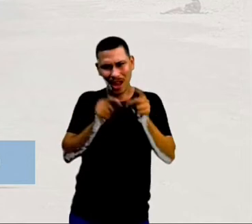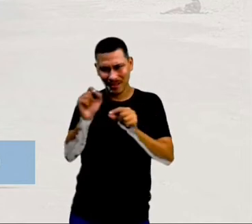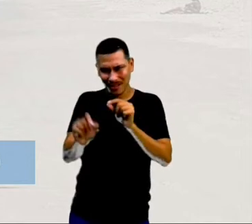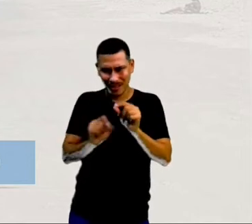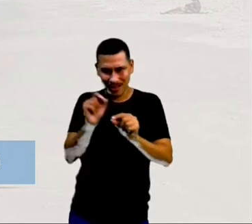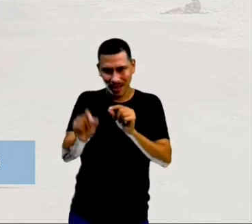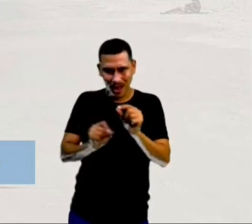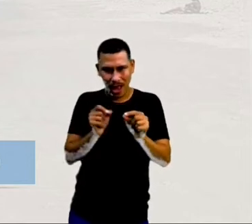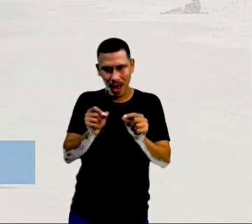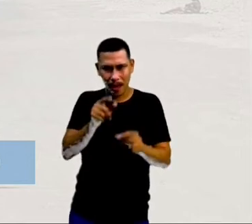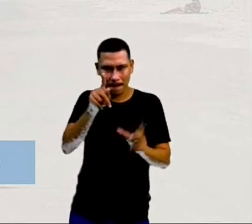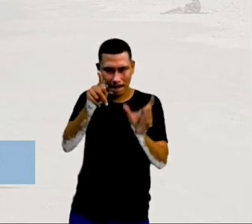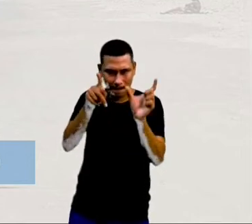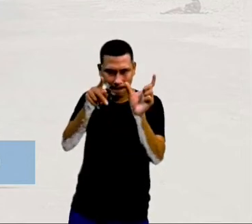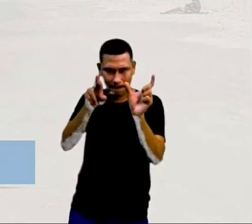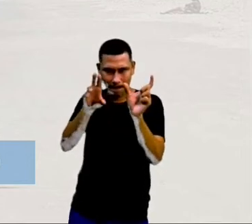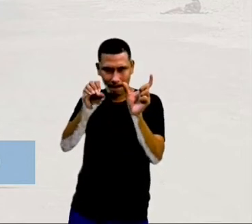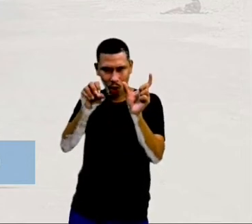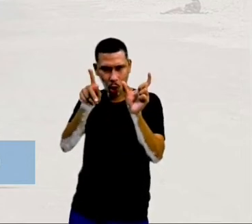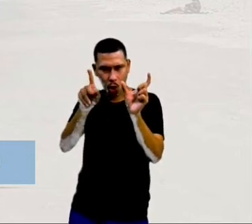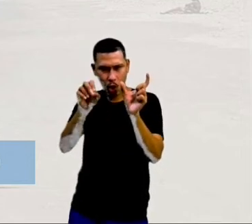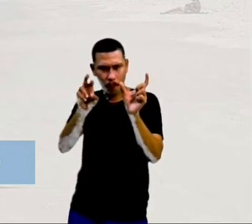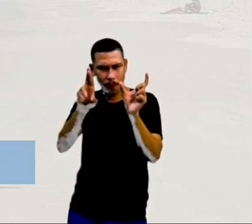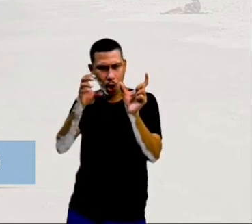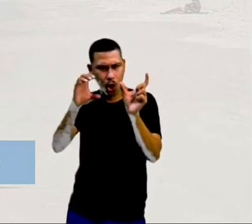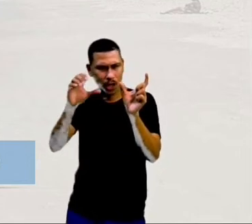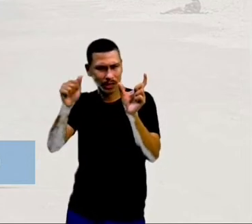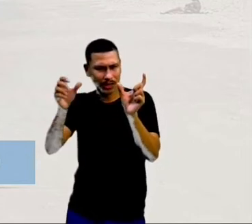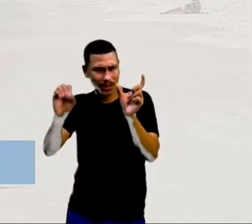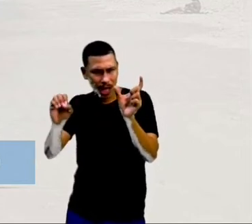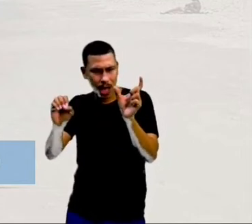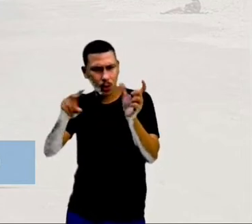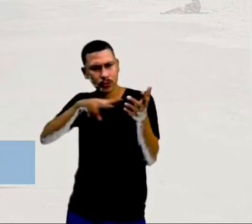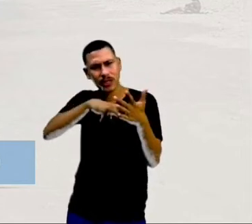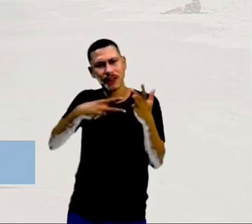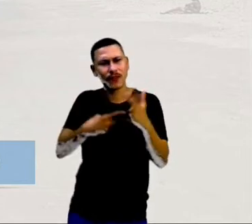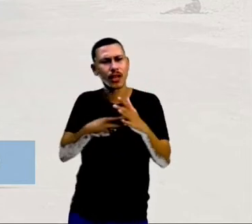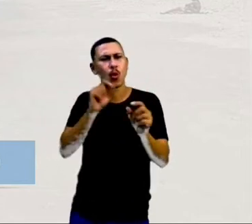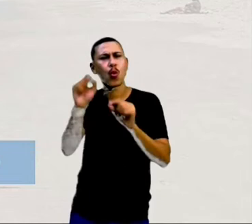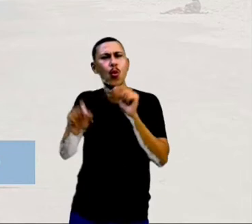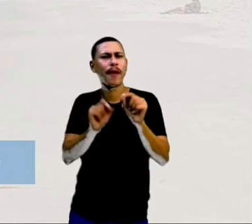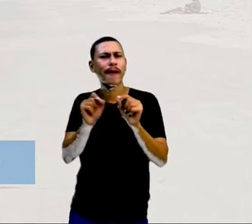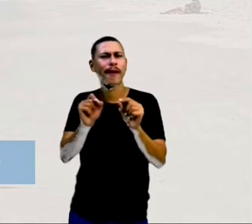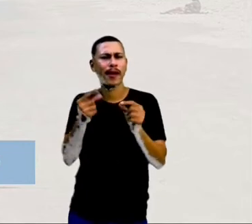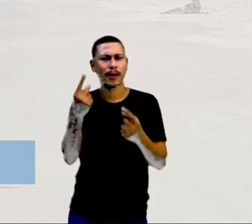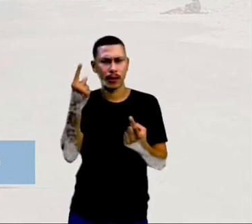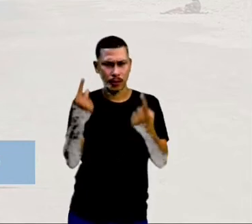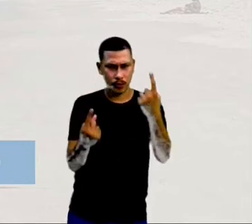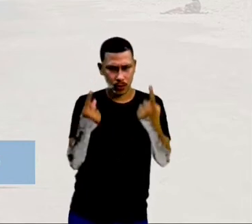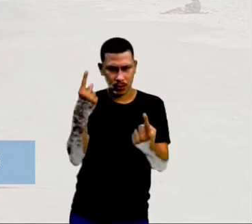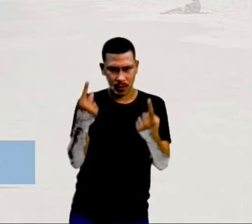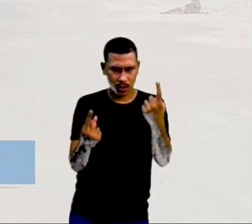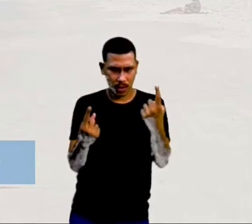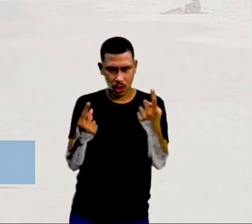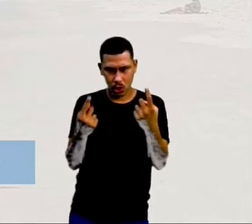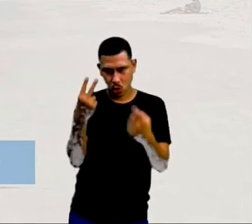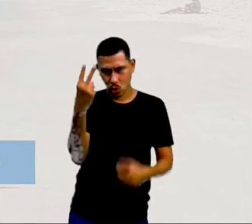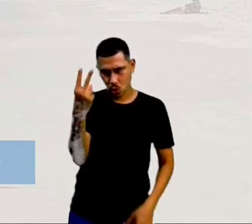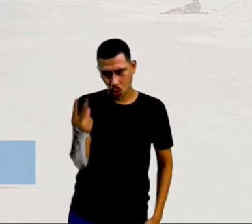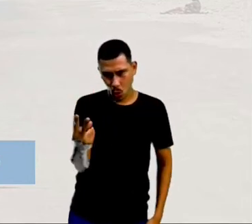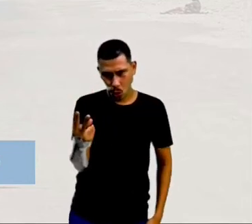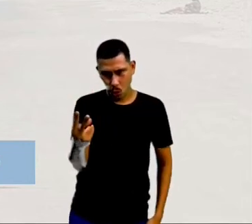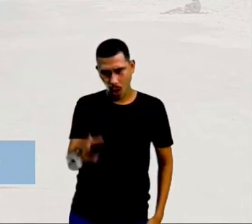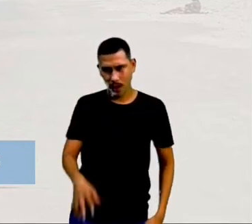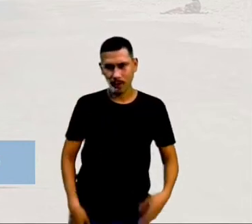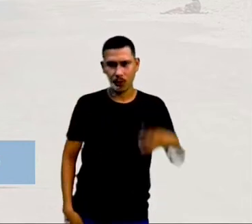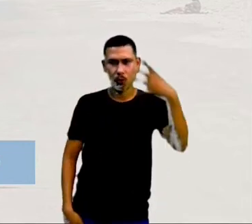que é proporção? Proporção é quando a gente tem duas razões, então aqui eu tenho a razão 4/5 e aqui